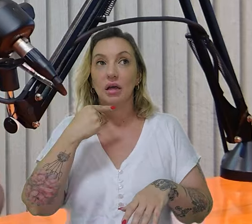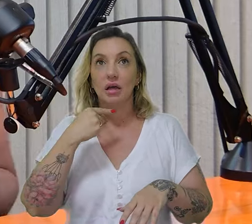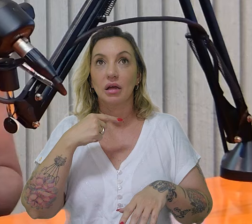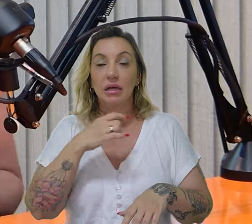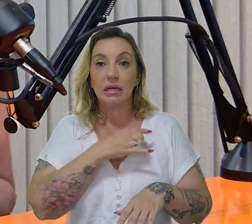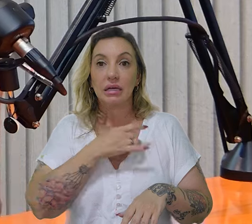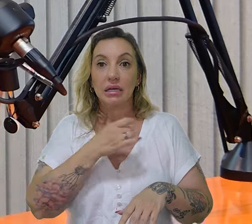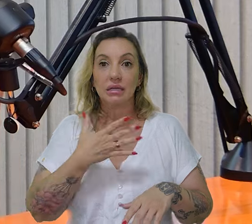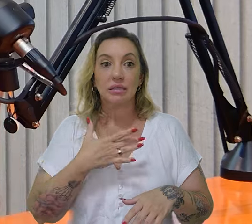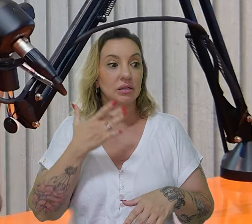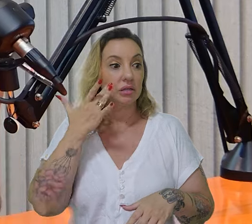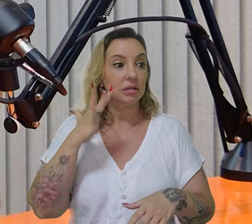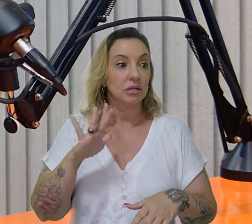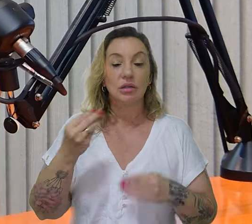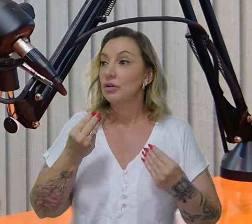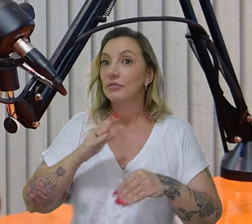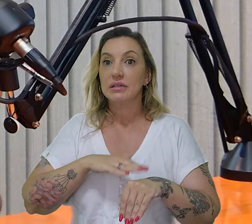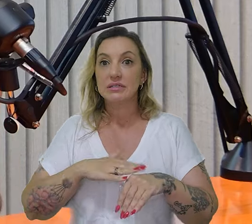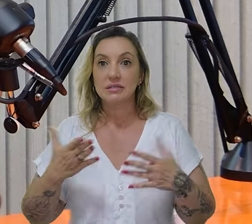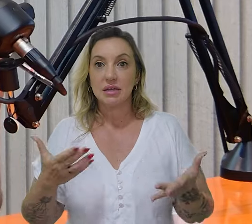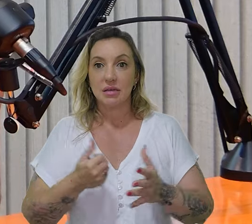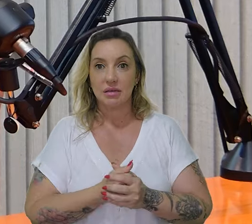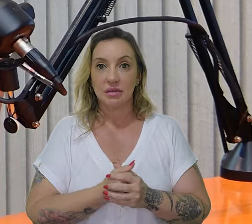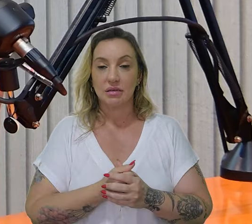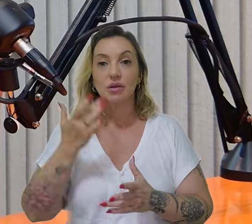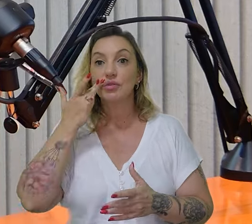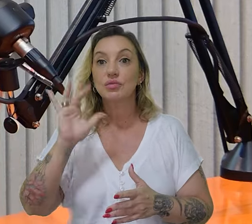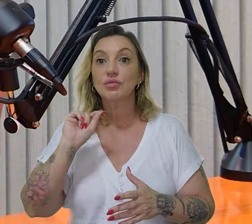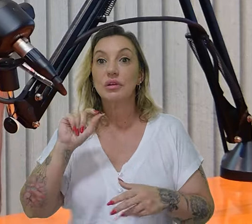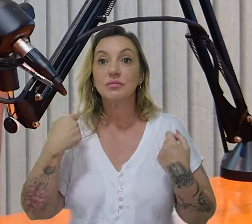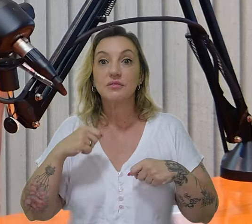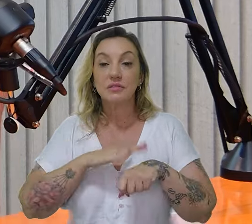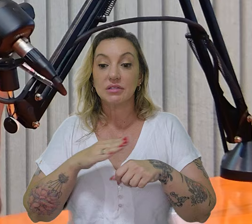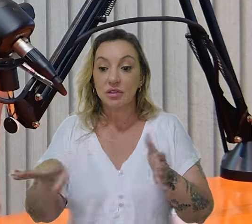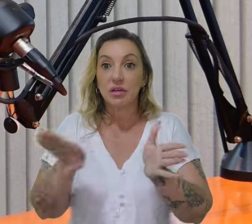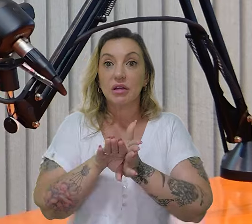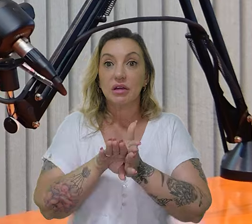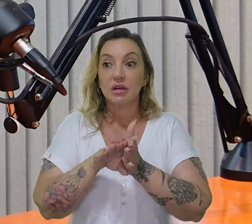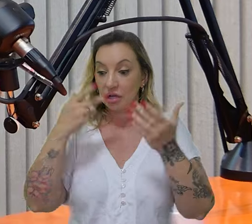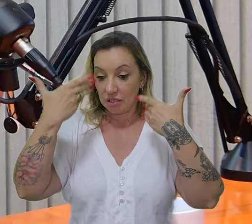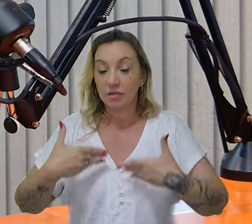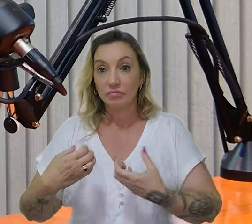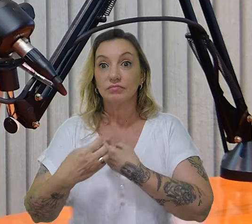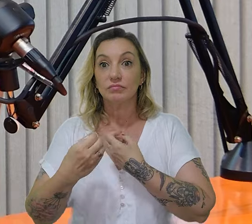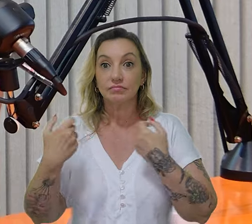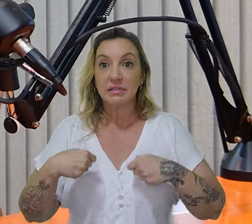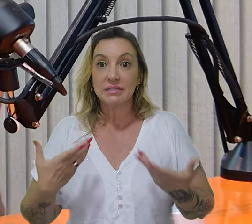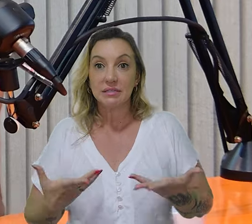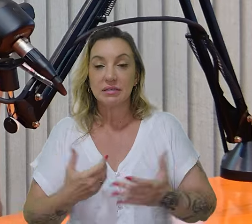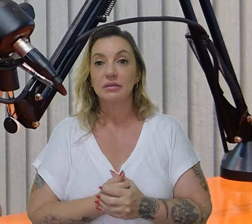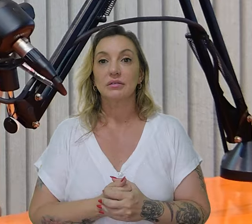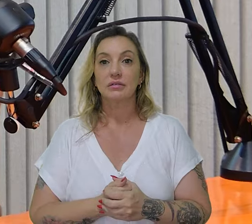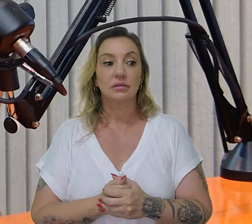medo que eu falei eu não sei eu não sei o que eu vou fazer eu não sei o que que eu tenho que fazer quando eu chegar lá eu vou falar tô aqui me ensina o que eu tenho que fazer